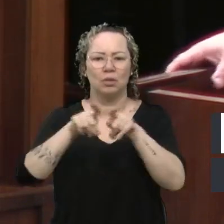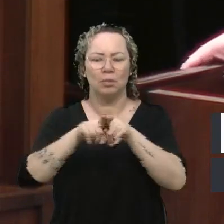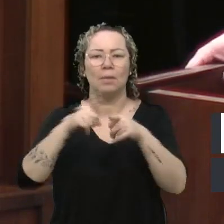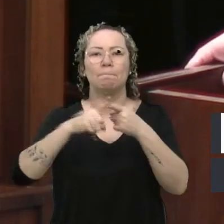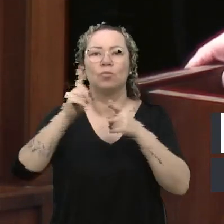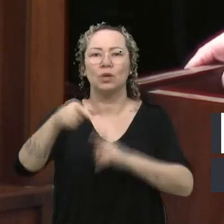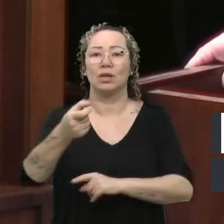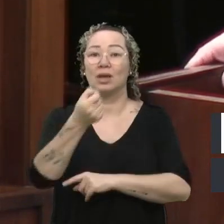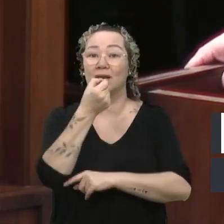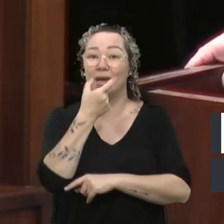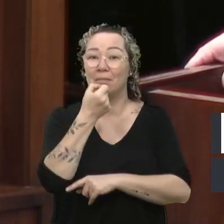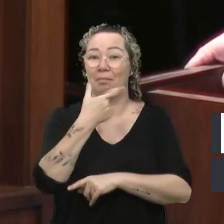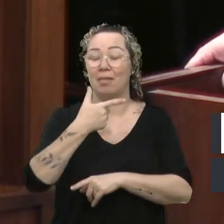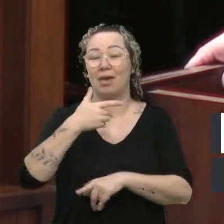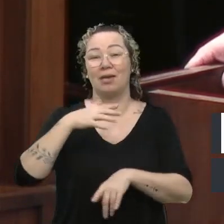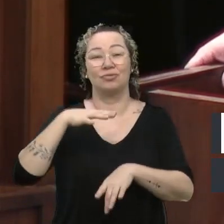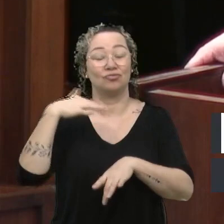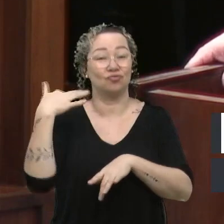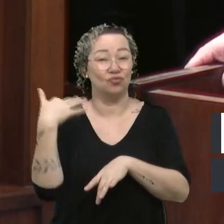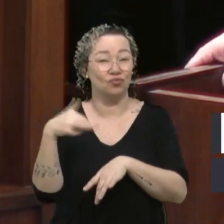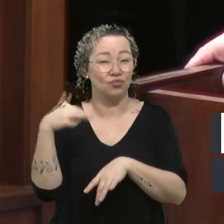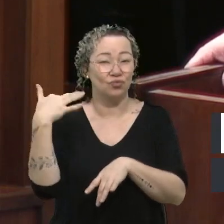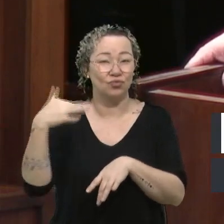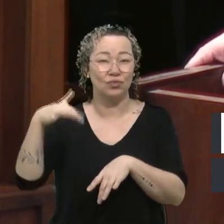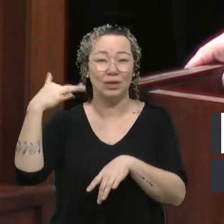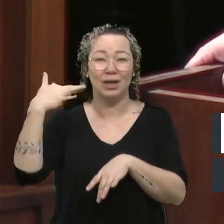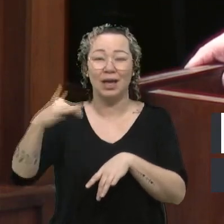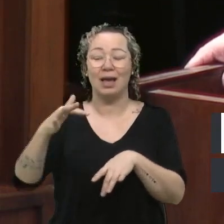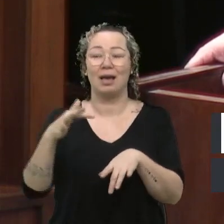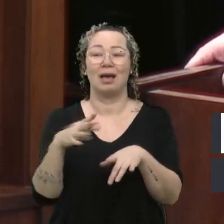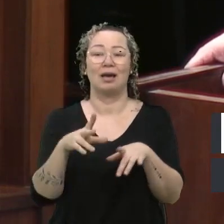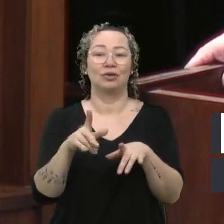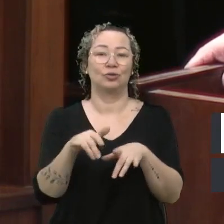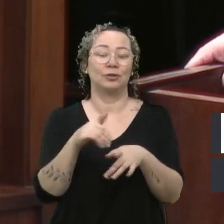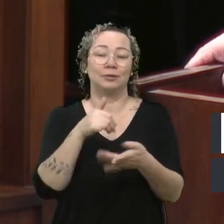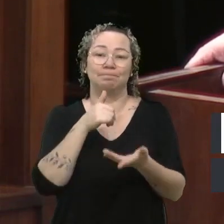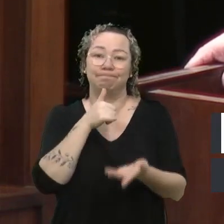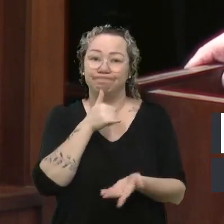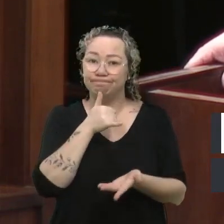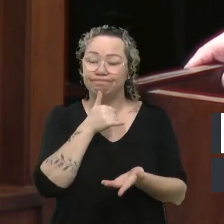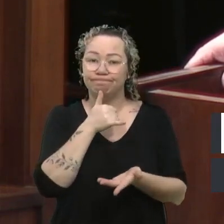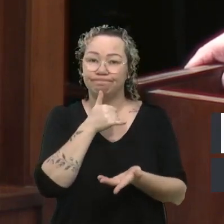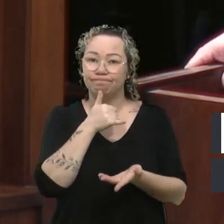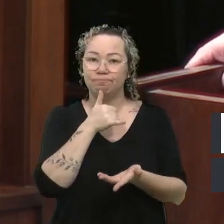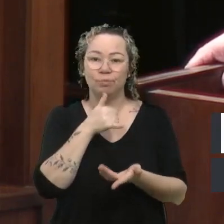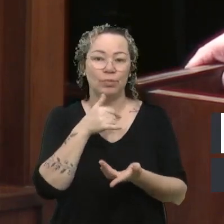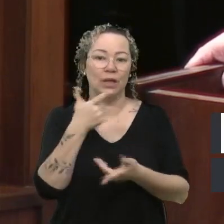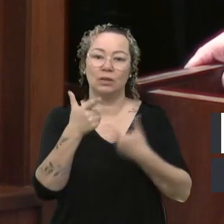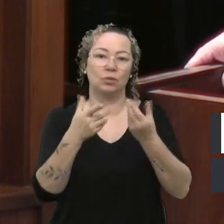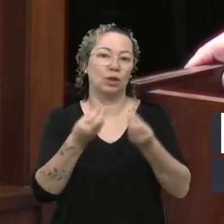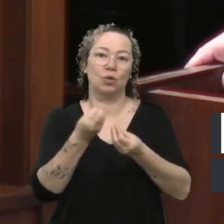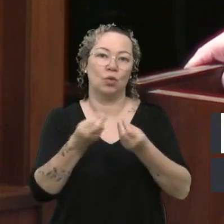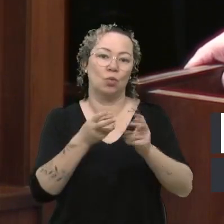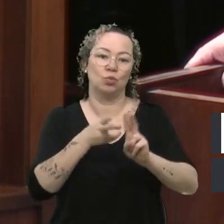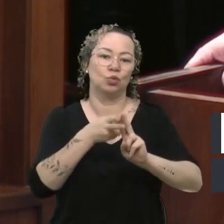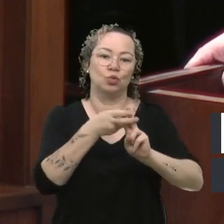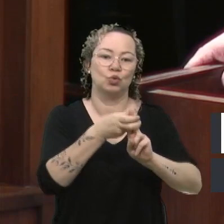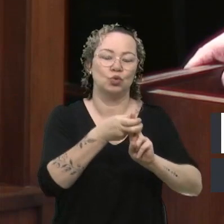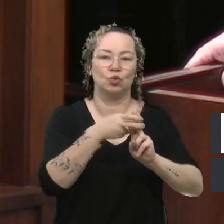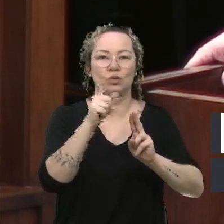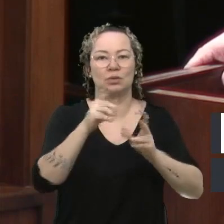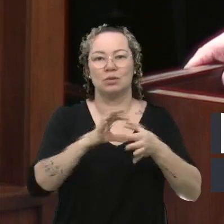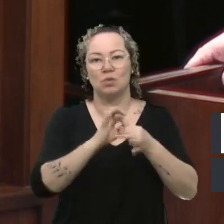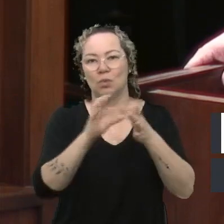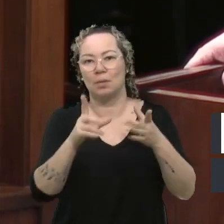Alexandra? Que infelizmente não está acessível via SUS, mas a gente, de alguma forma,